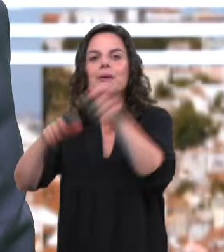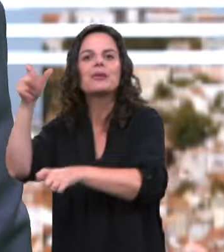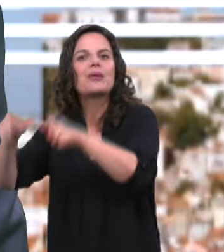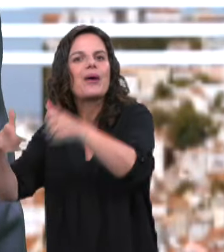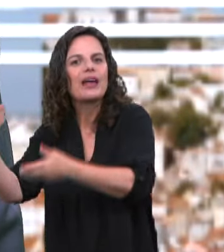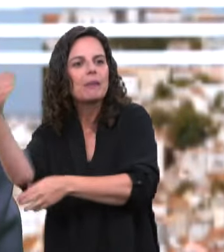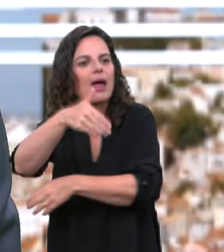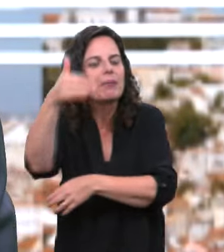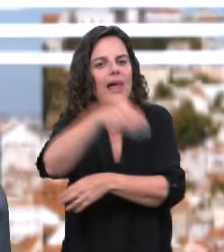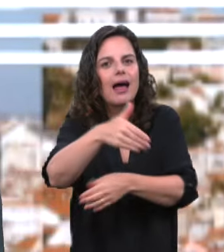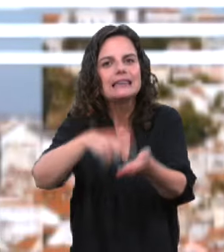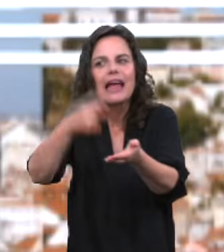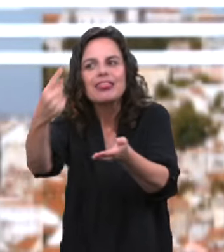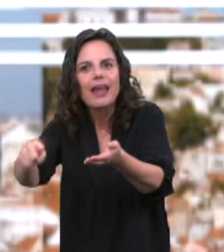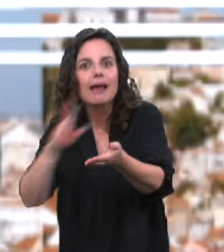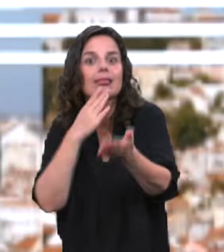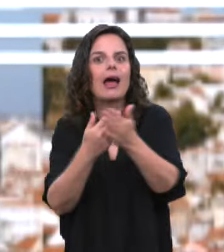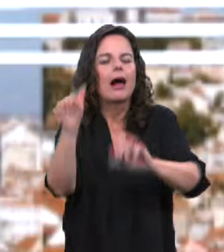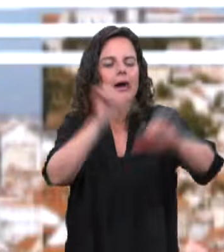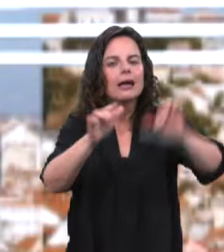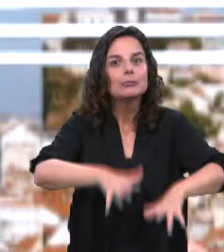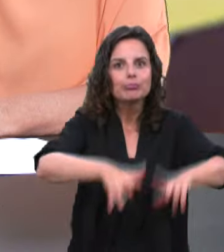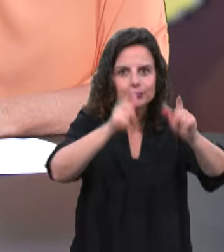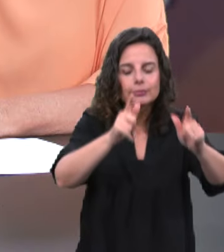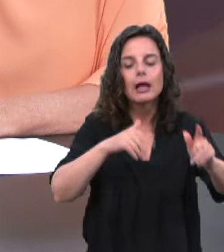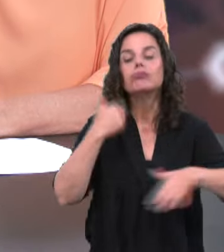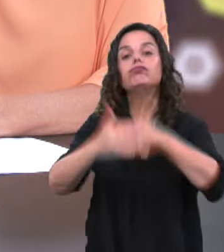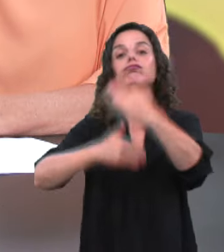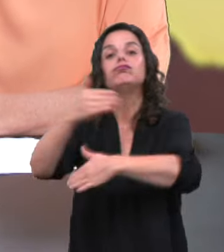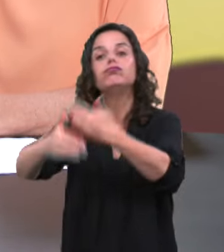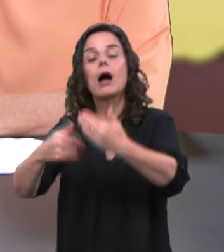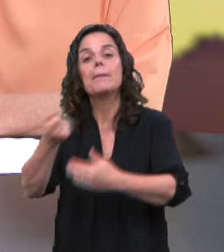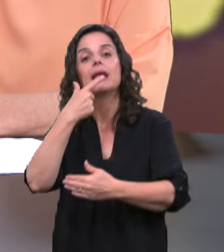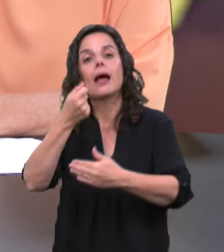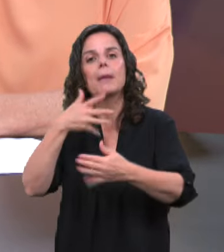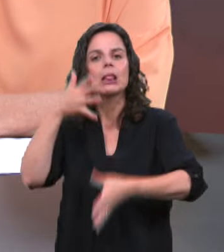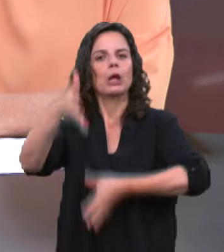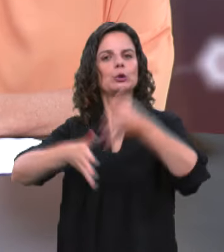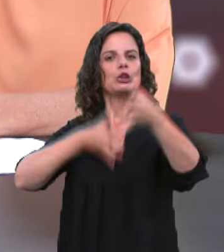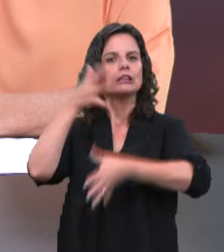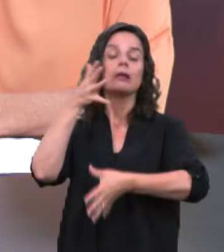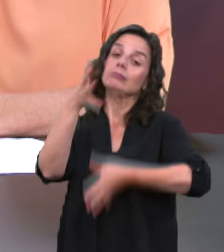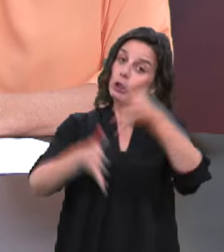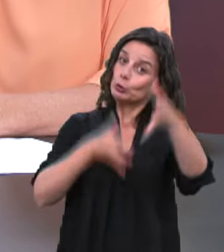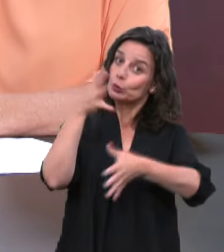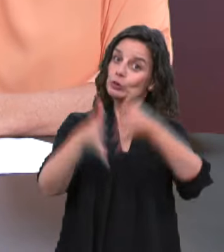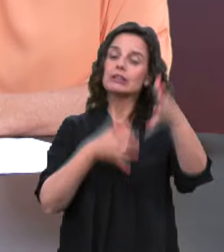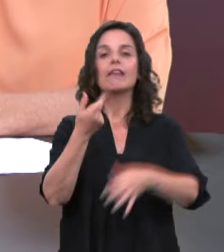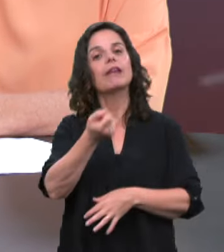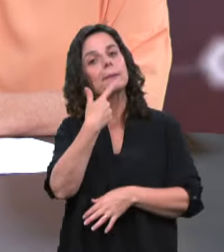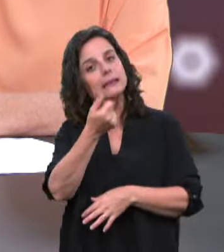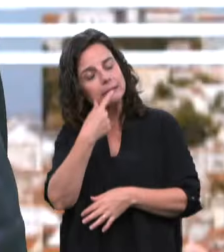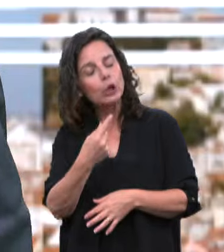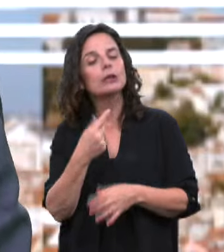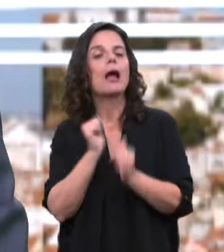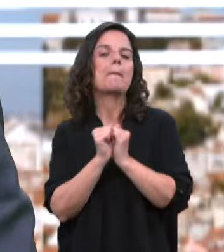serviam, e foram-se desenvolvendo. Depois houve a industrialização do medicamento, portanto a indústria farmacêutica passou a